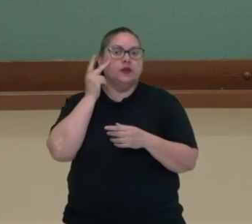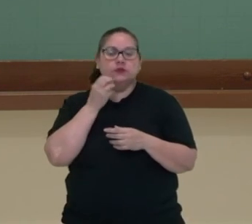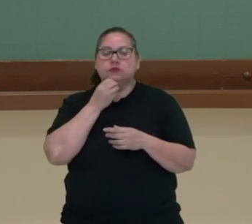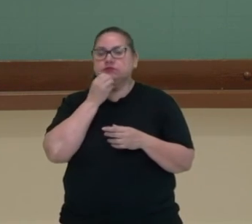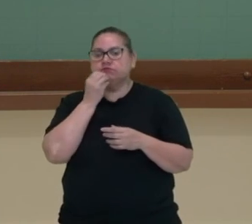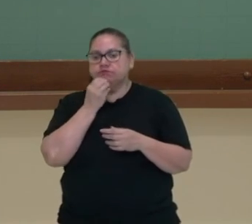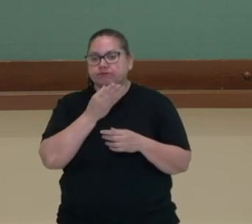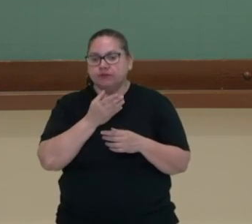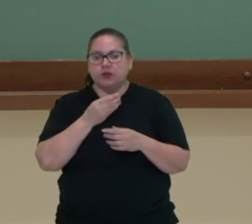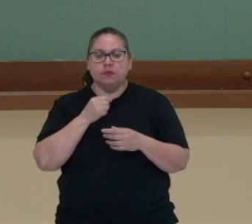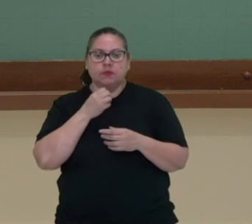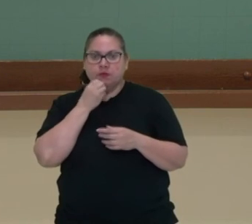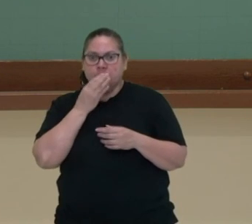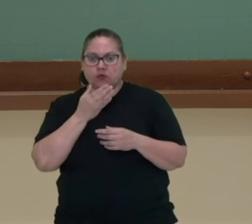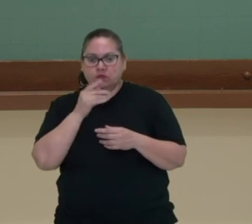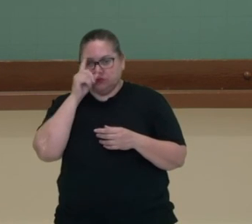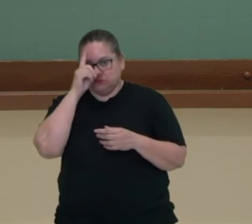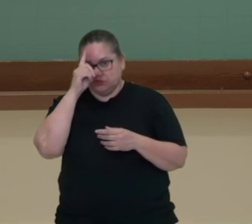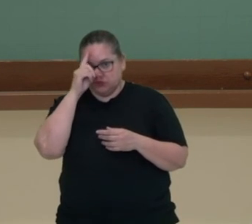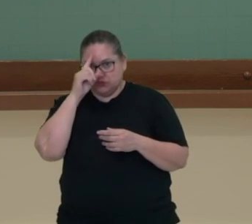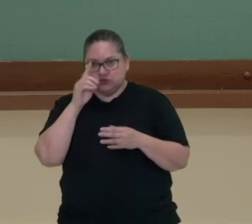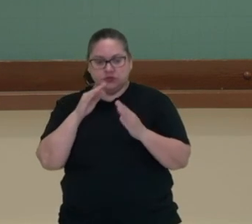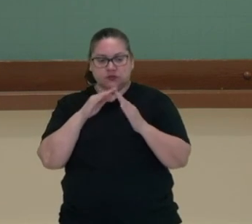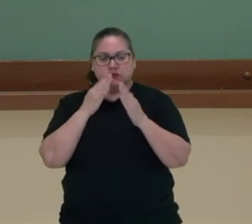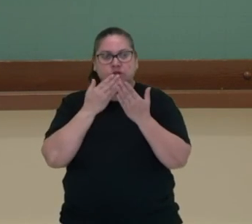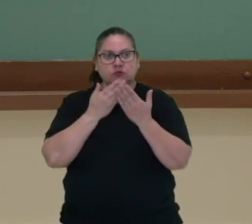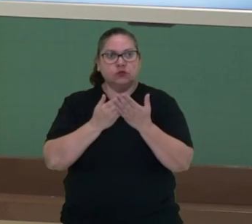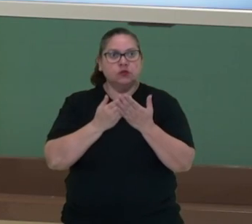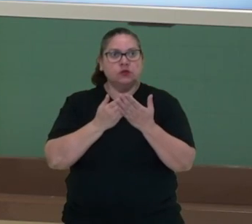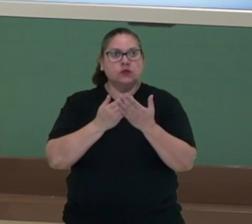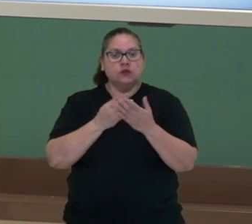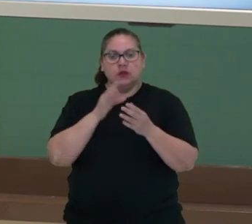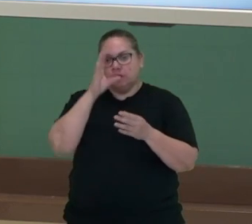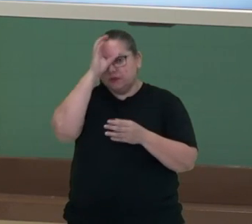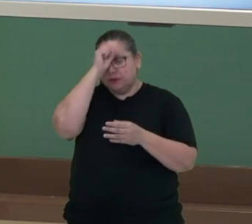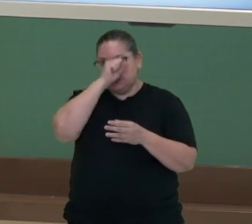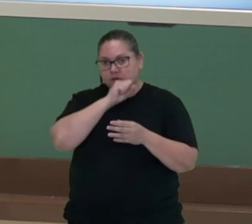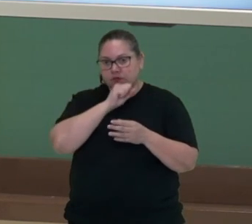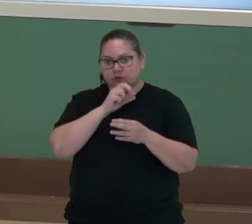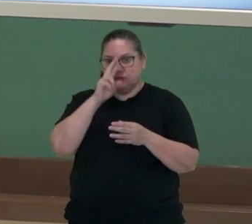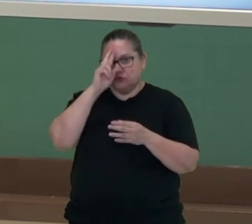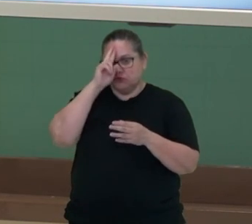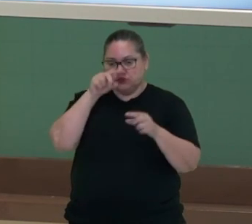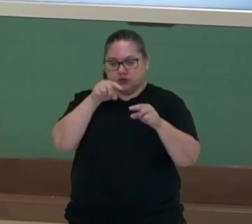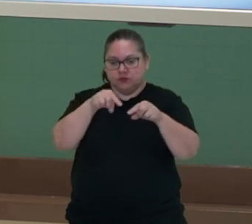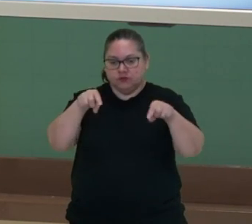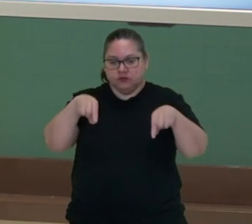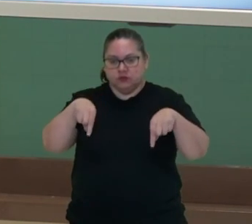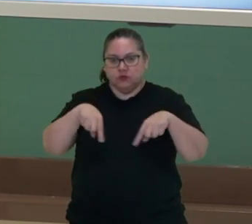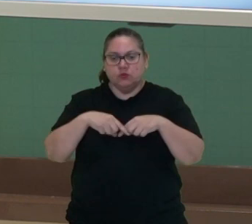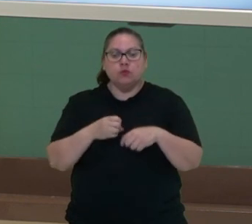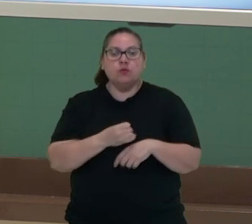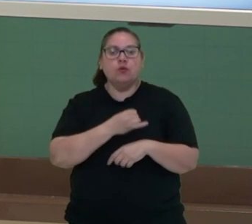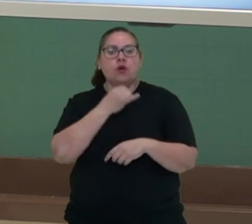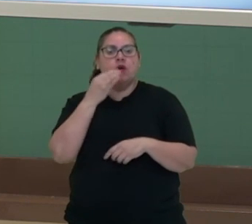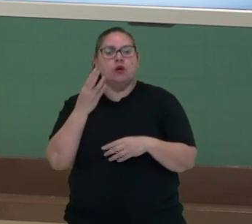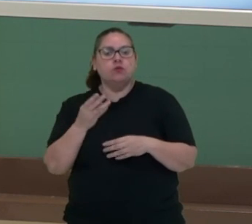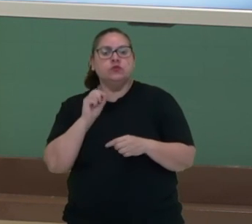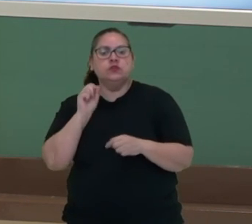bom andamento do nosso dia a dia na escola. Aprendemos sobre o chefe de turma, quais são